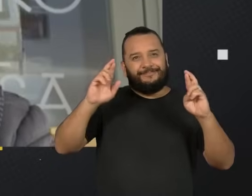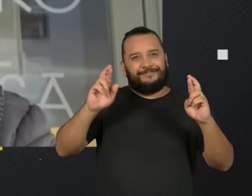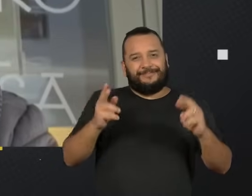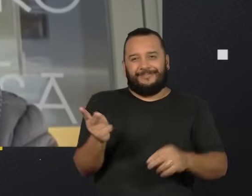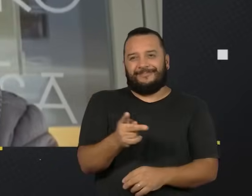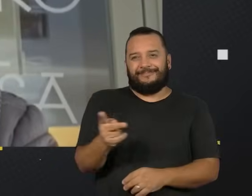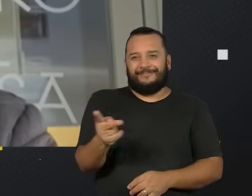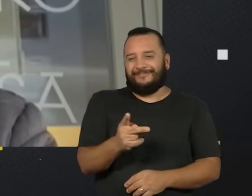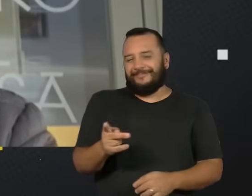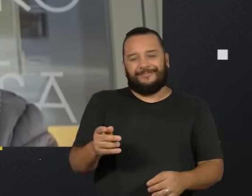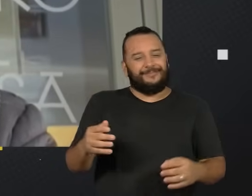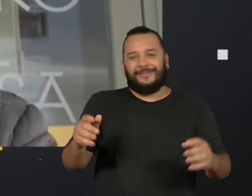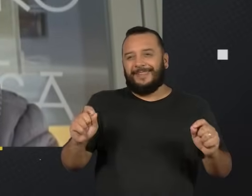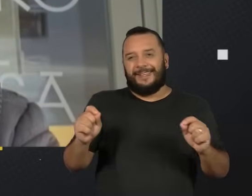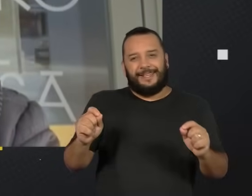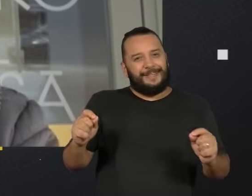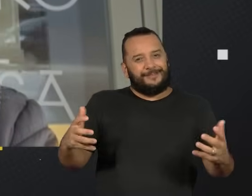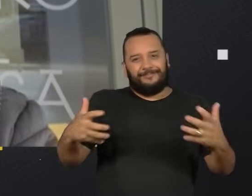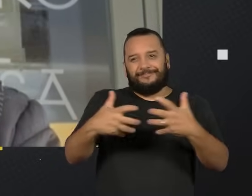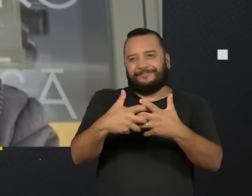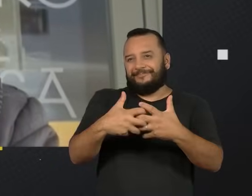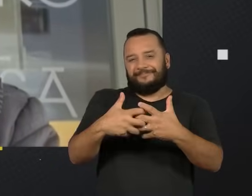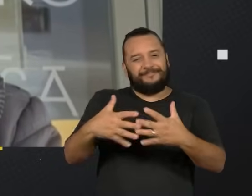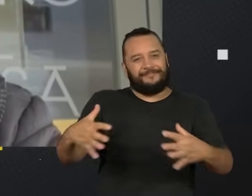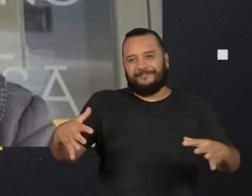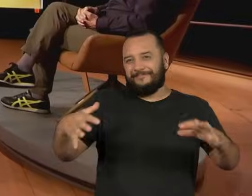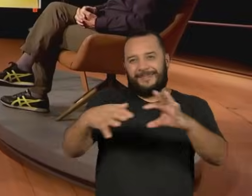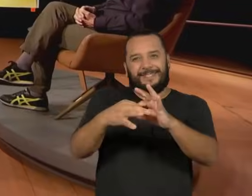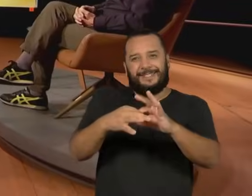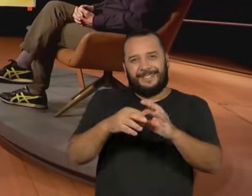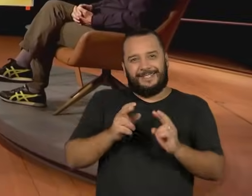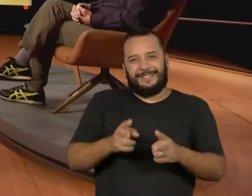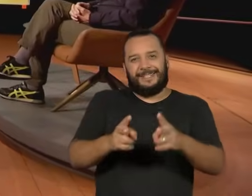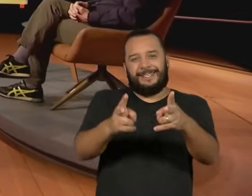Oficina não termine nunca. Um beijo, Zé Miguel.